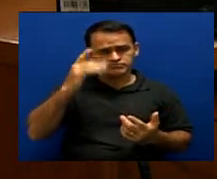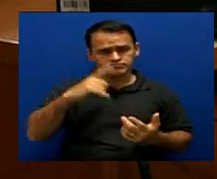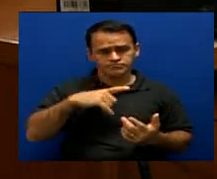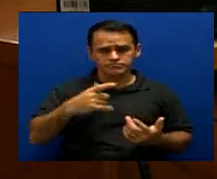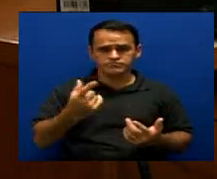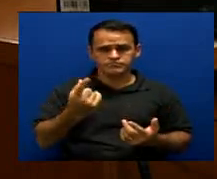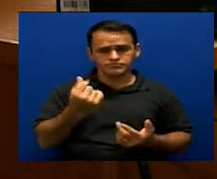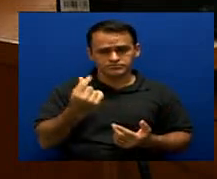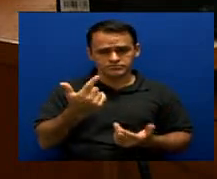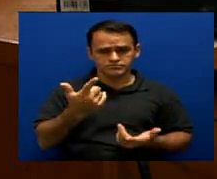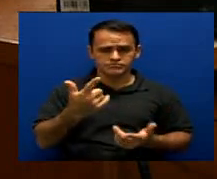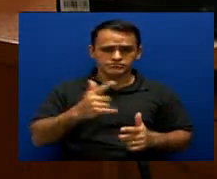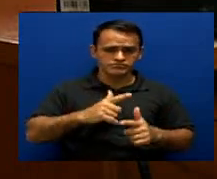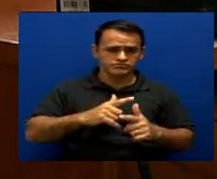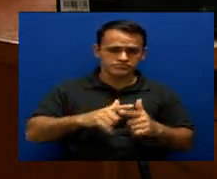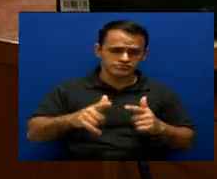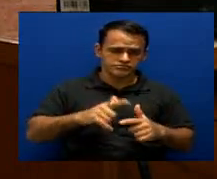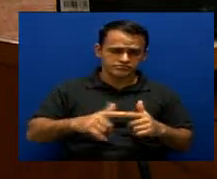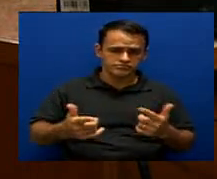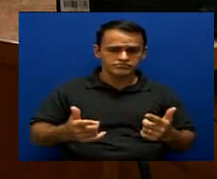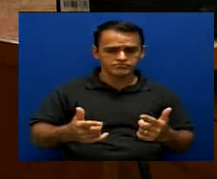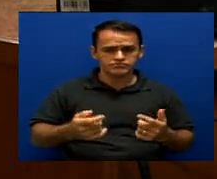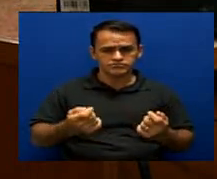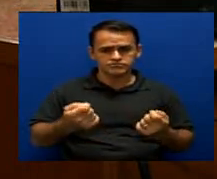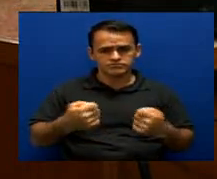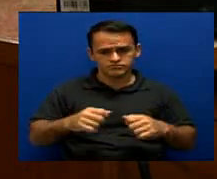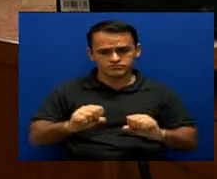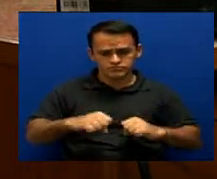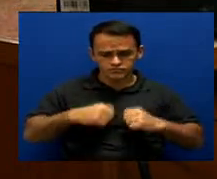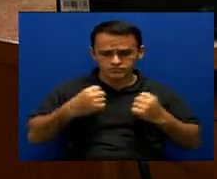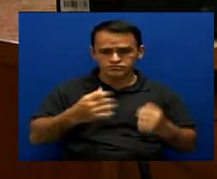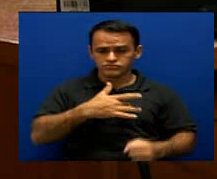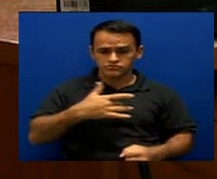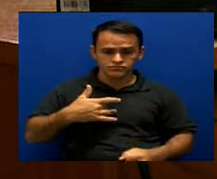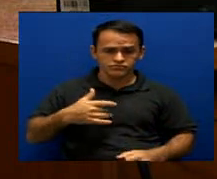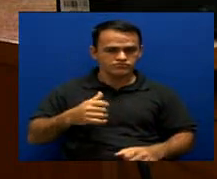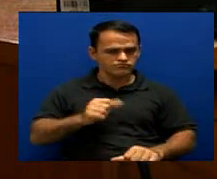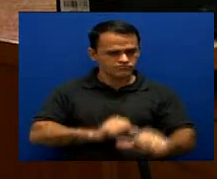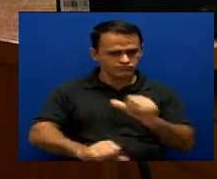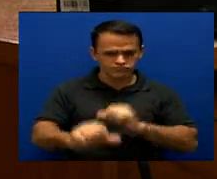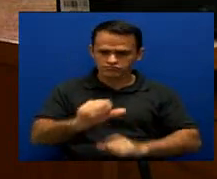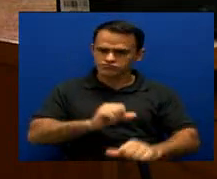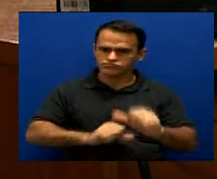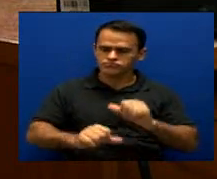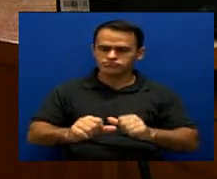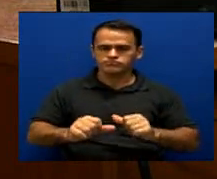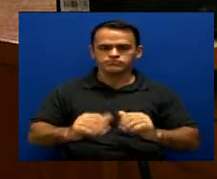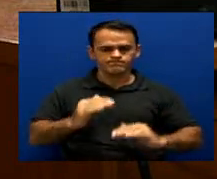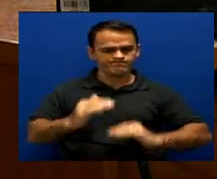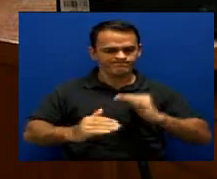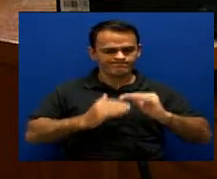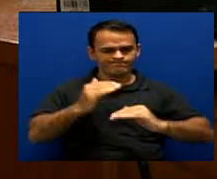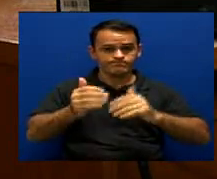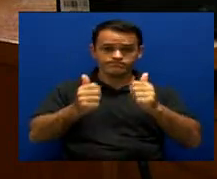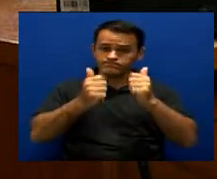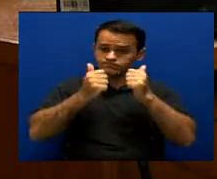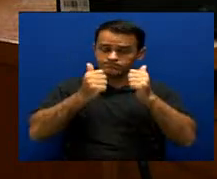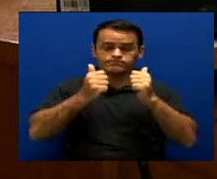pública de qualidade com um bom atendimento fortalecida focada